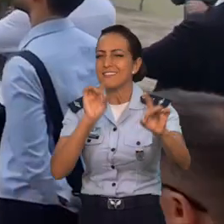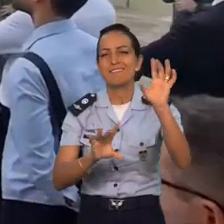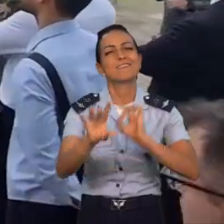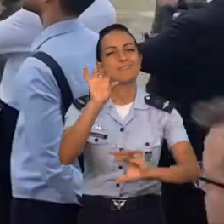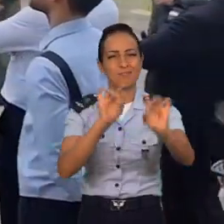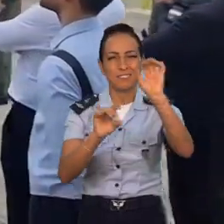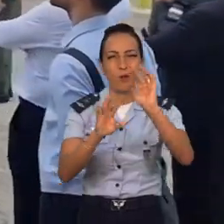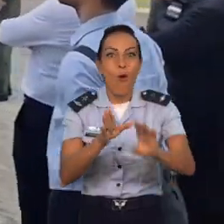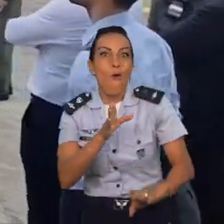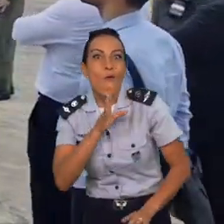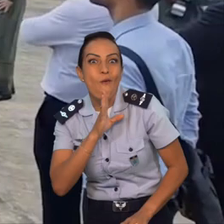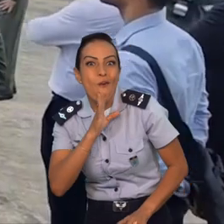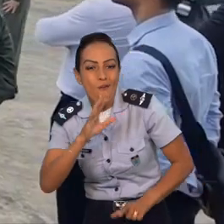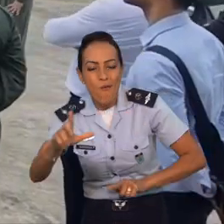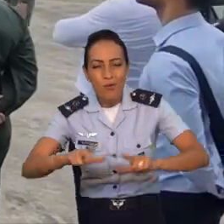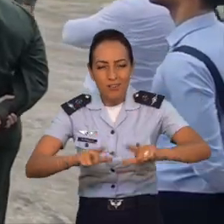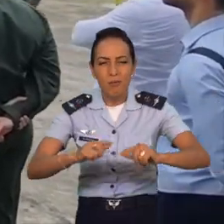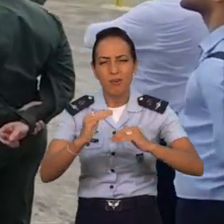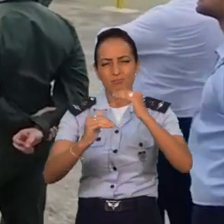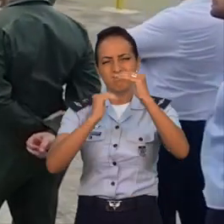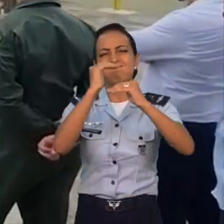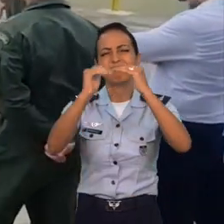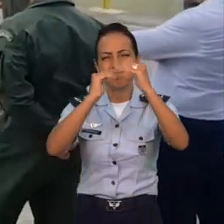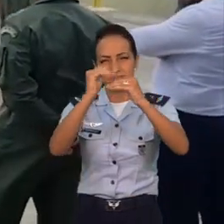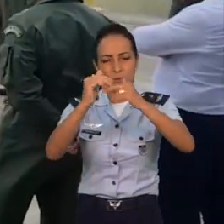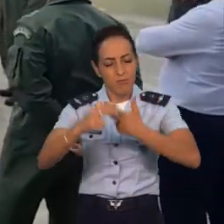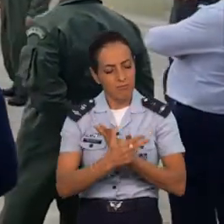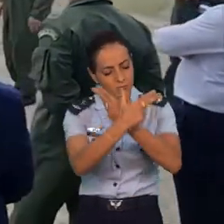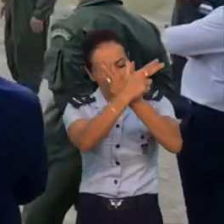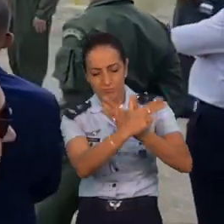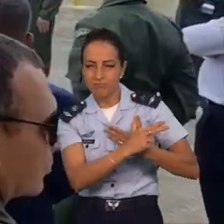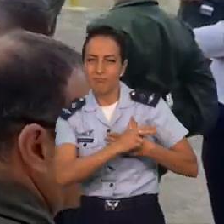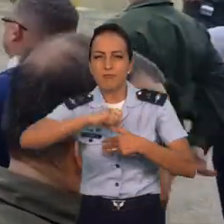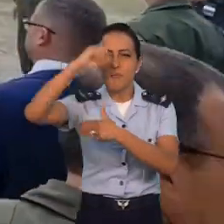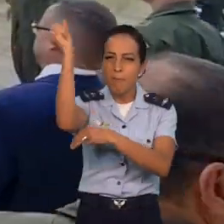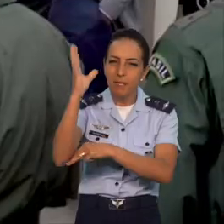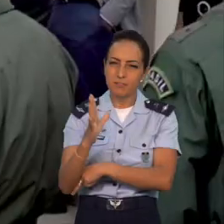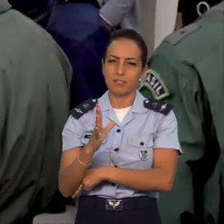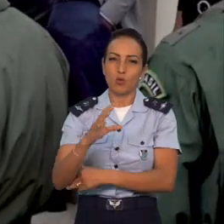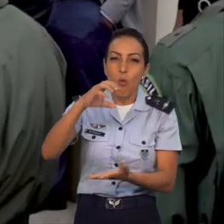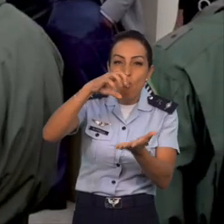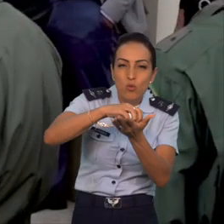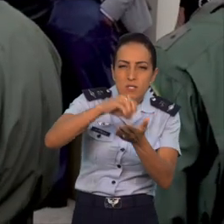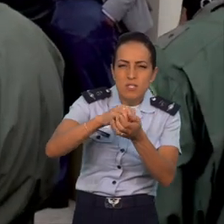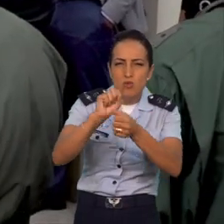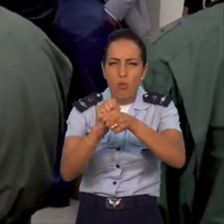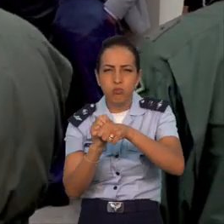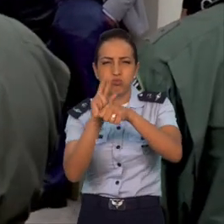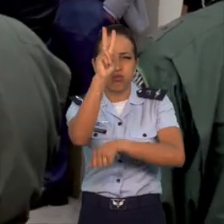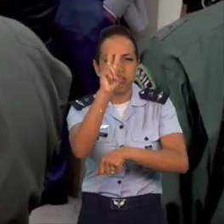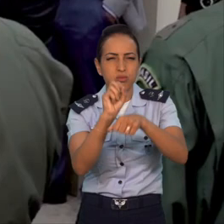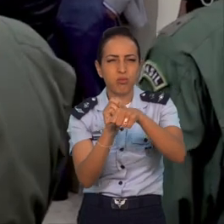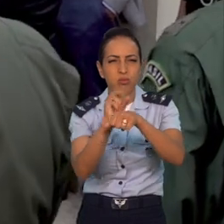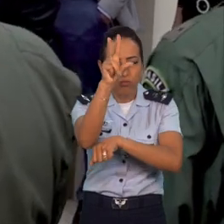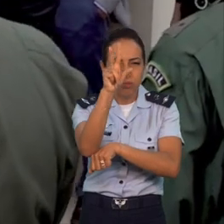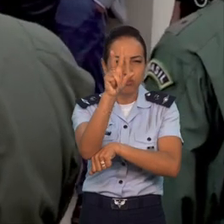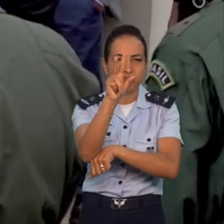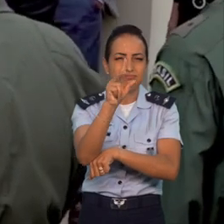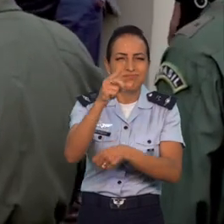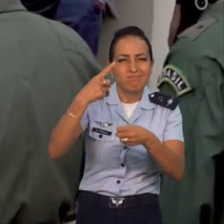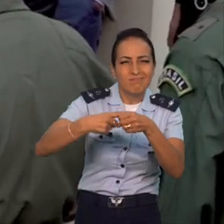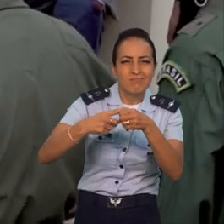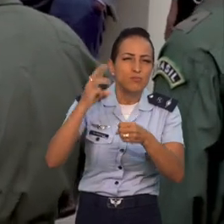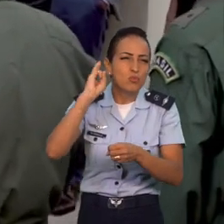muito especial: conhecer o trabalho desenvolvido pela Força Aérea Brasileira no Centro de Lançamento de Alcântara e